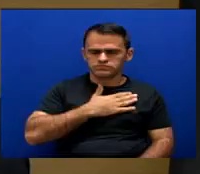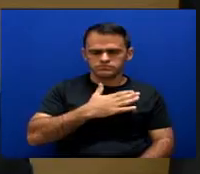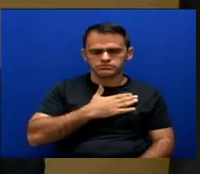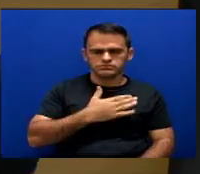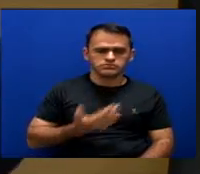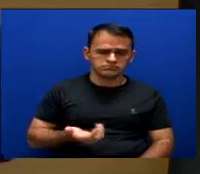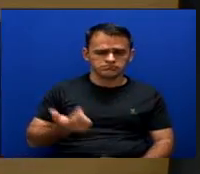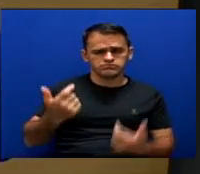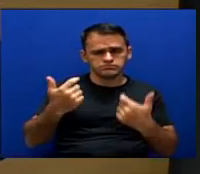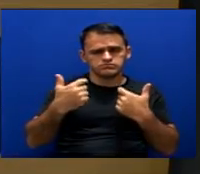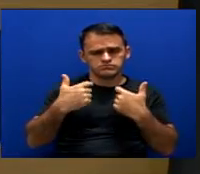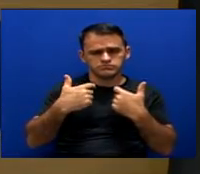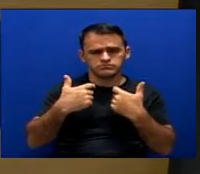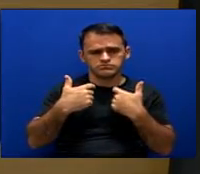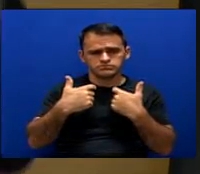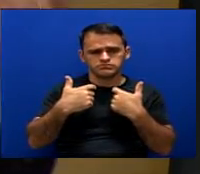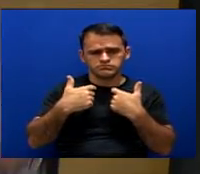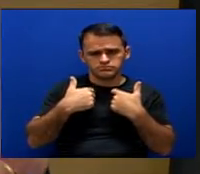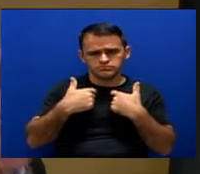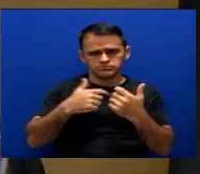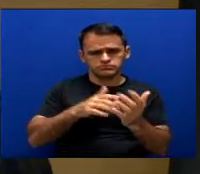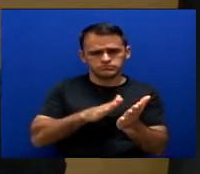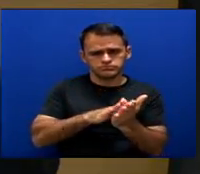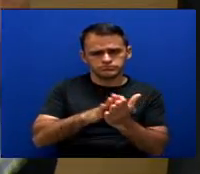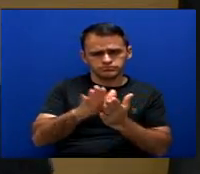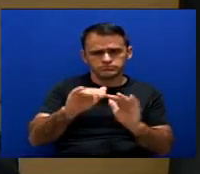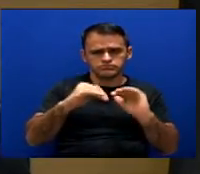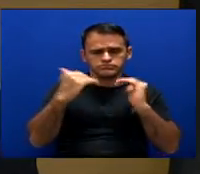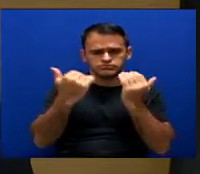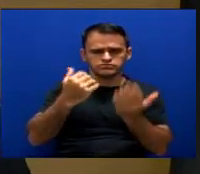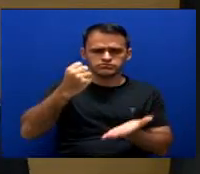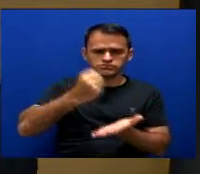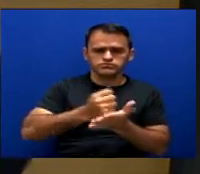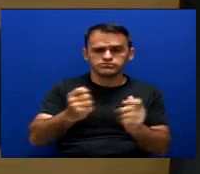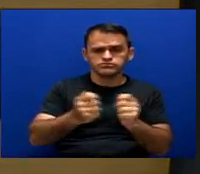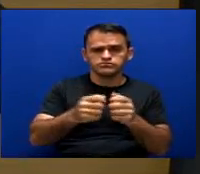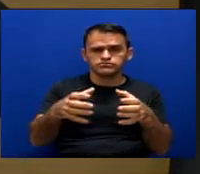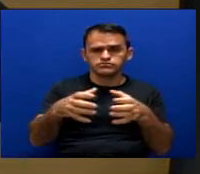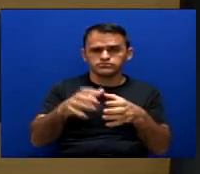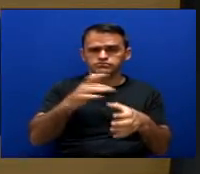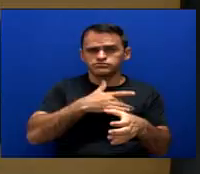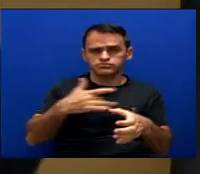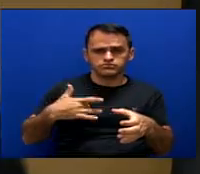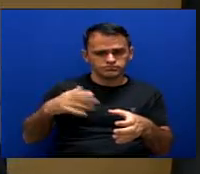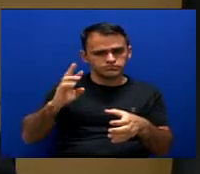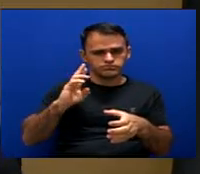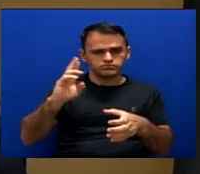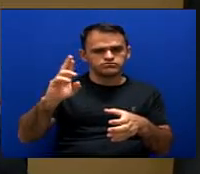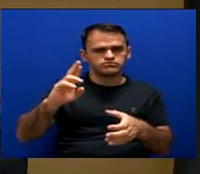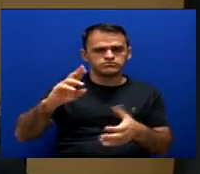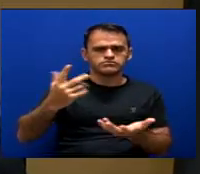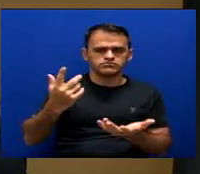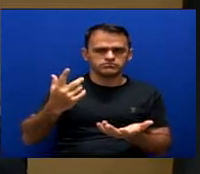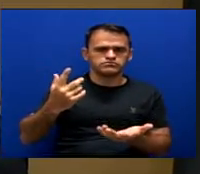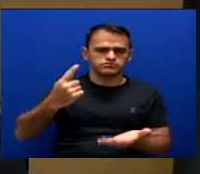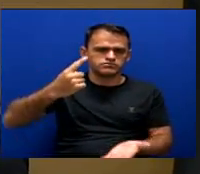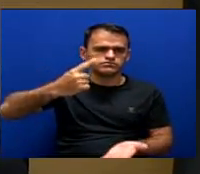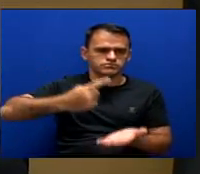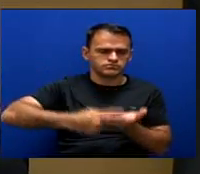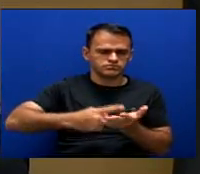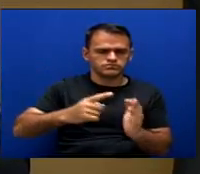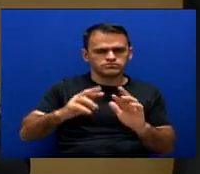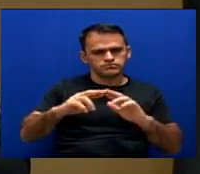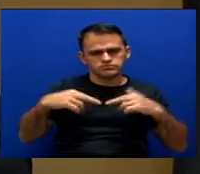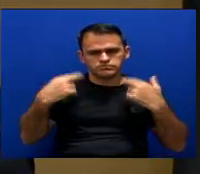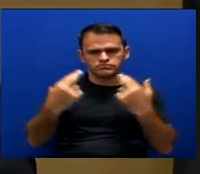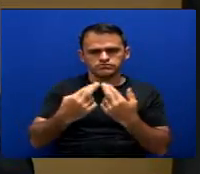eu e faço um ofício em nome da câmara junto com a comissão de saúde e já marcos na sequência uma reunião